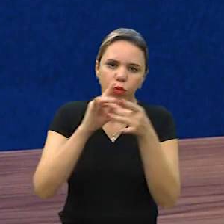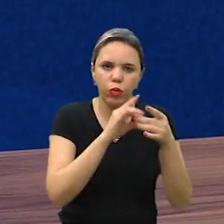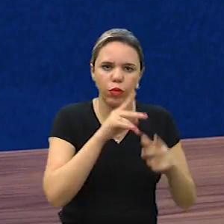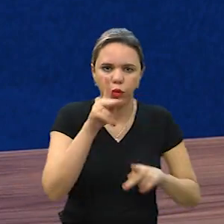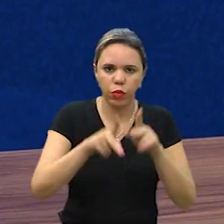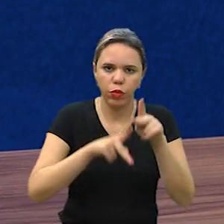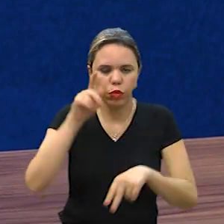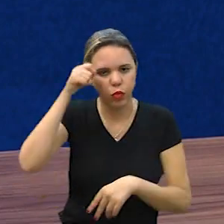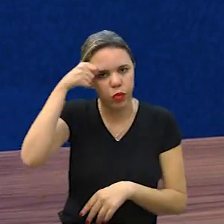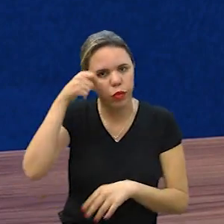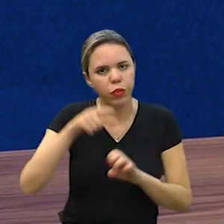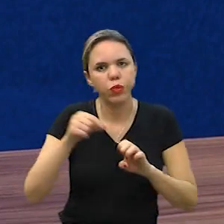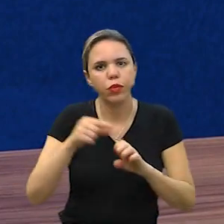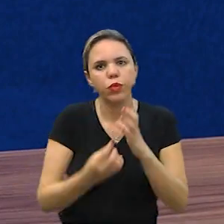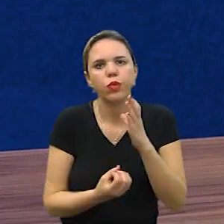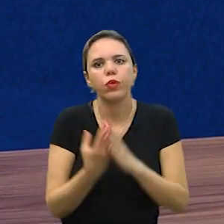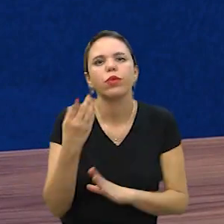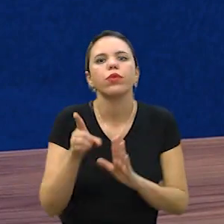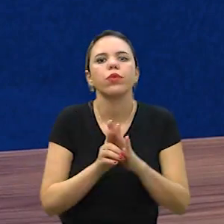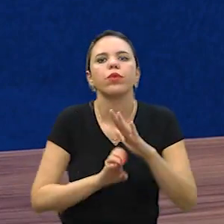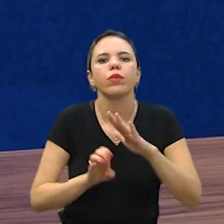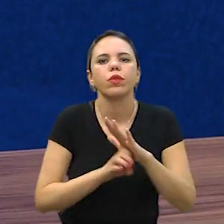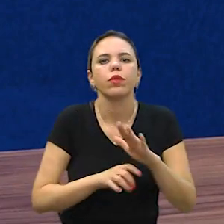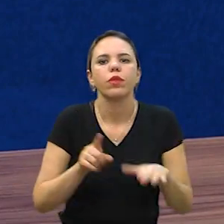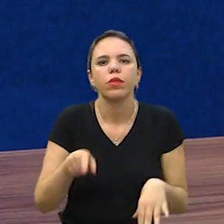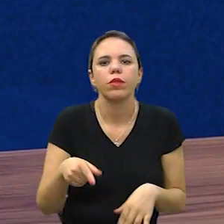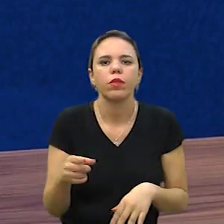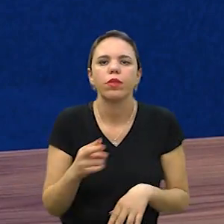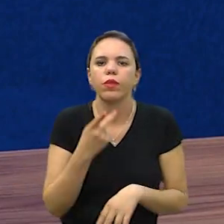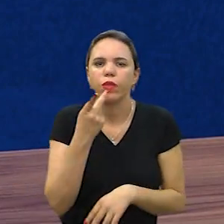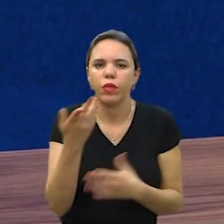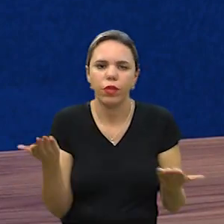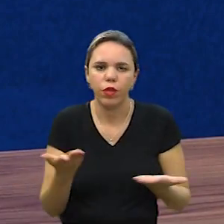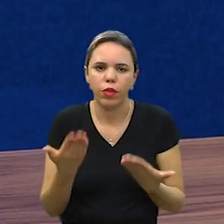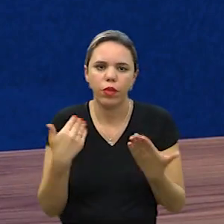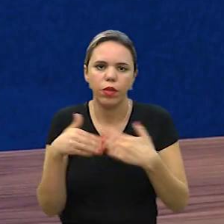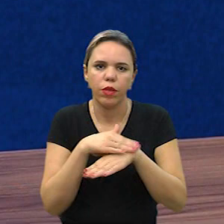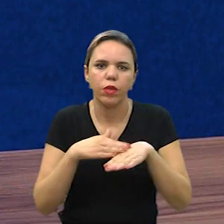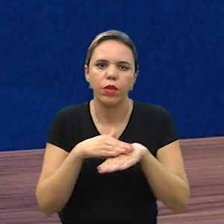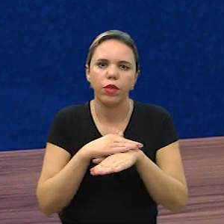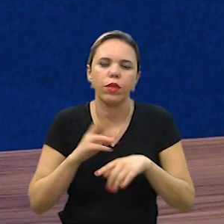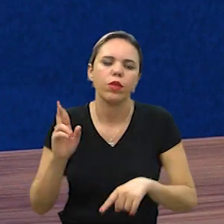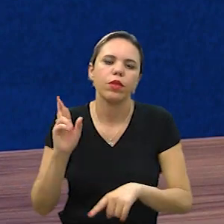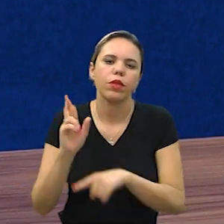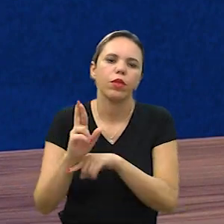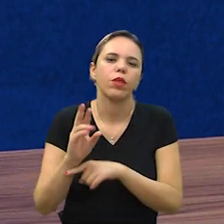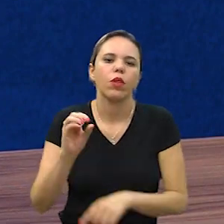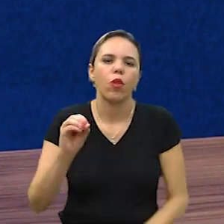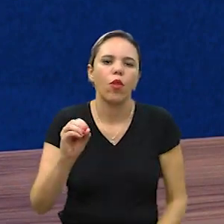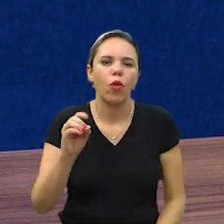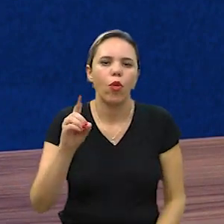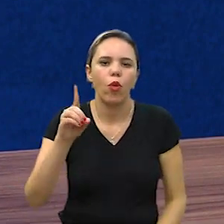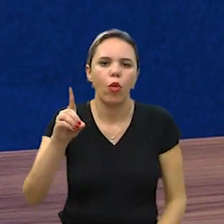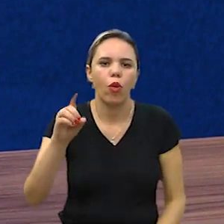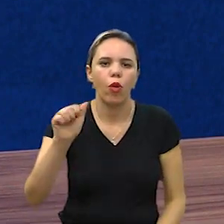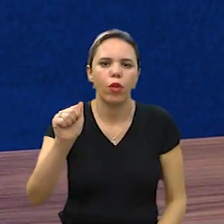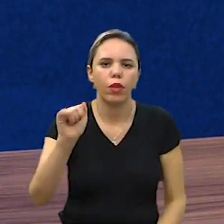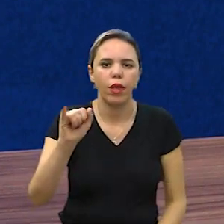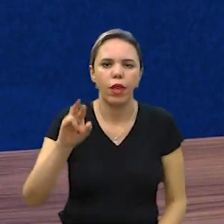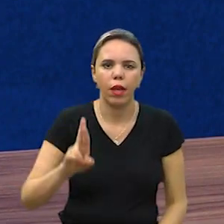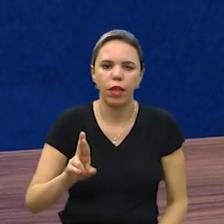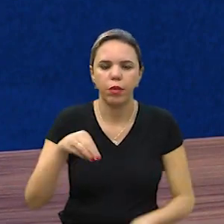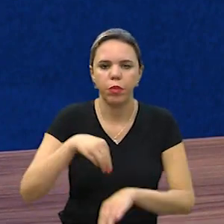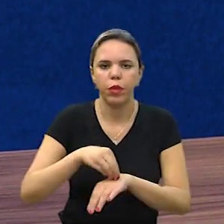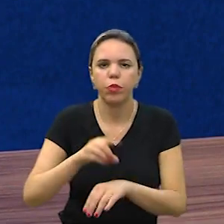fortalecimento dos afroempreendedores. E quem é o porta-voz e vai conversar agora com a gente é o Odair Marques da Silva,